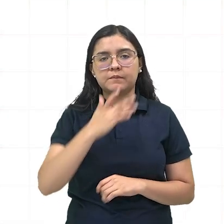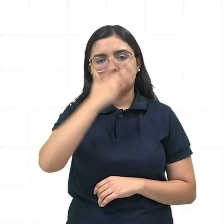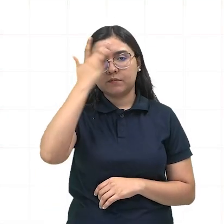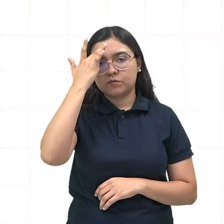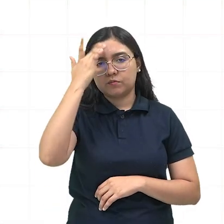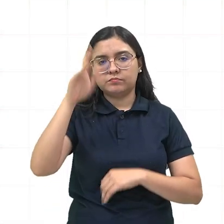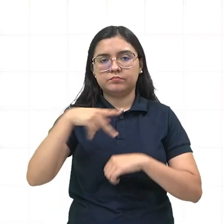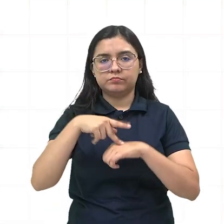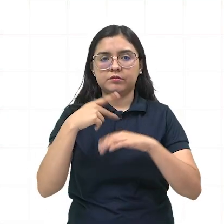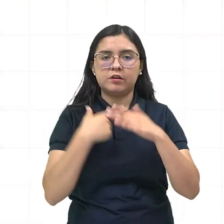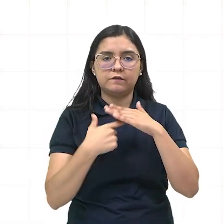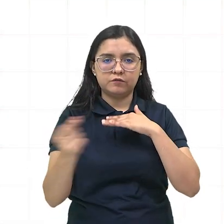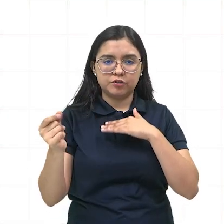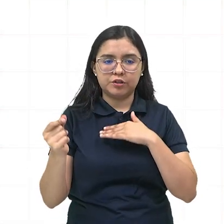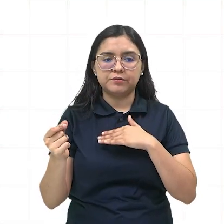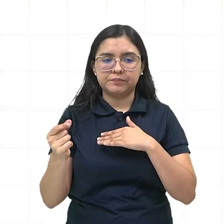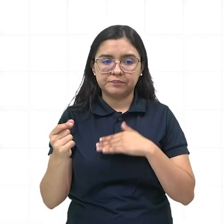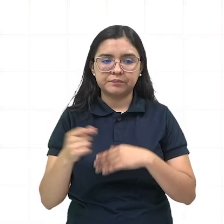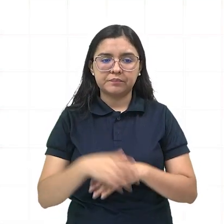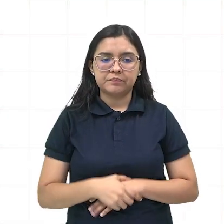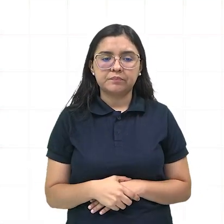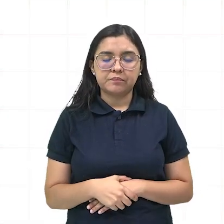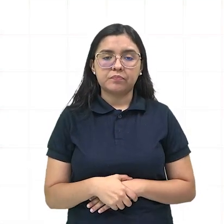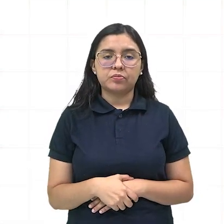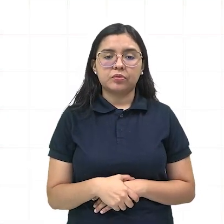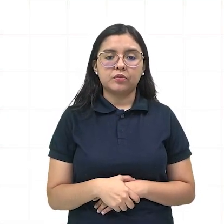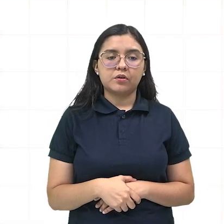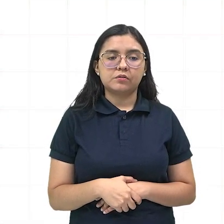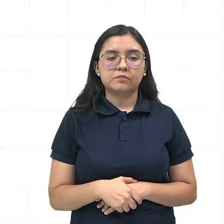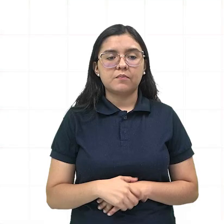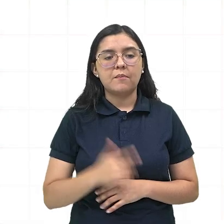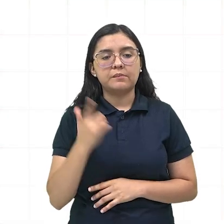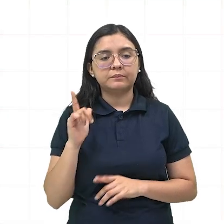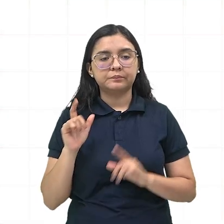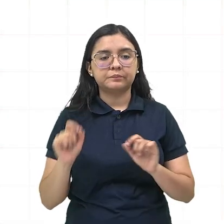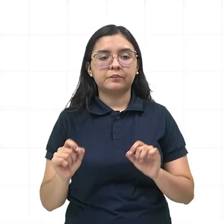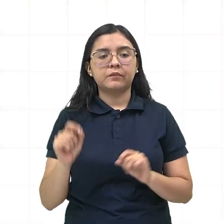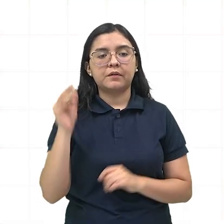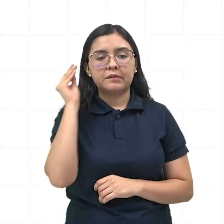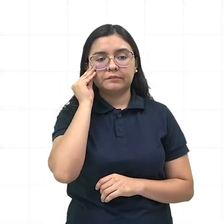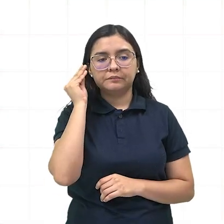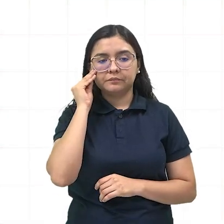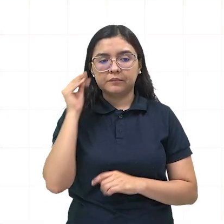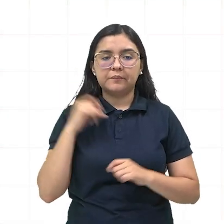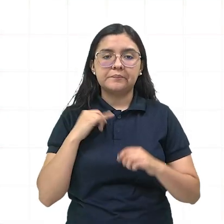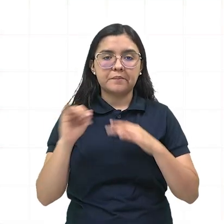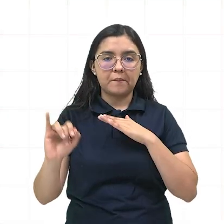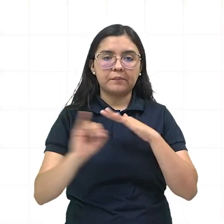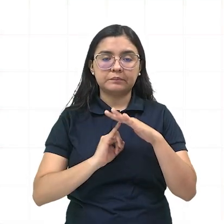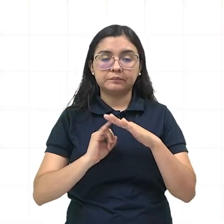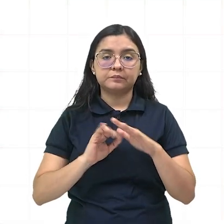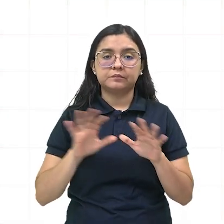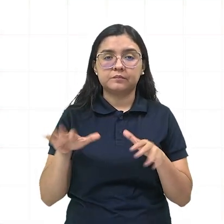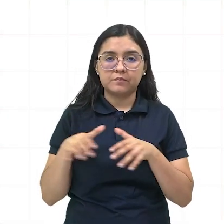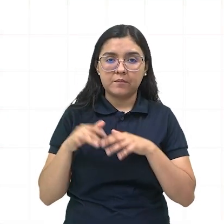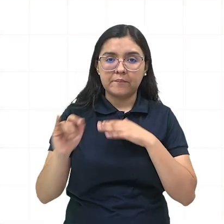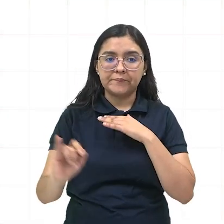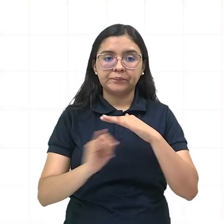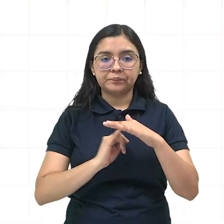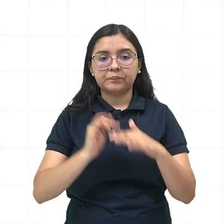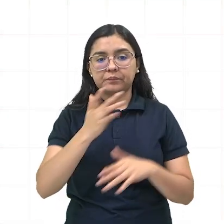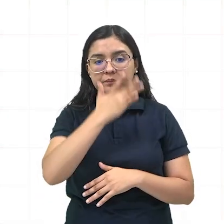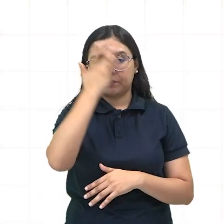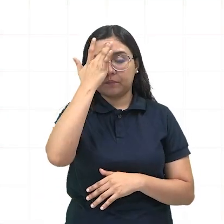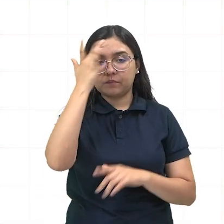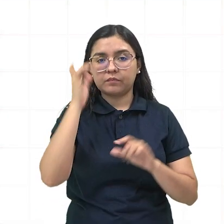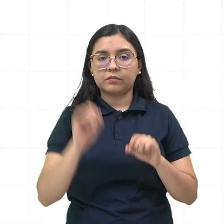Né, tem a ver com a obrigação. Na próxima tela a gente vai ver aí que os imigrantes, a categoria de imigrante é uma pessoa que